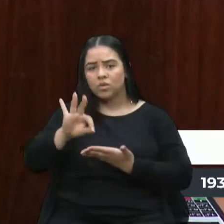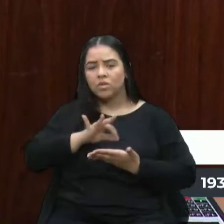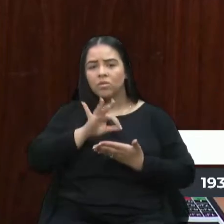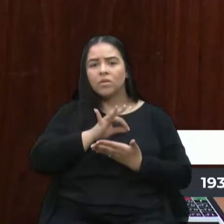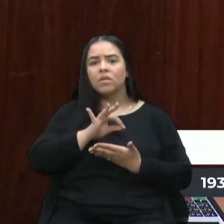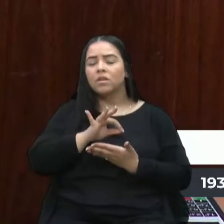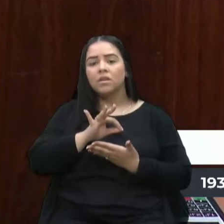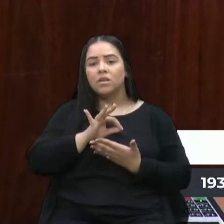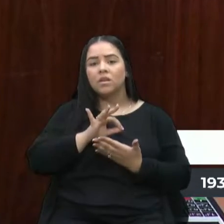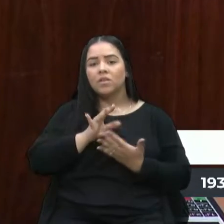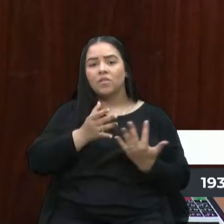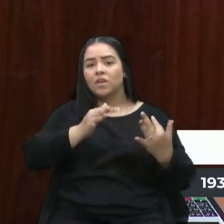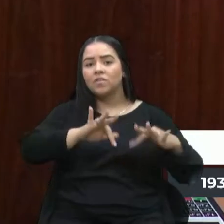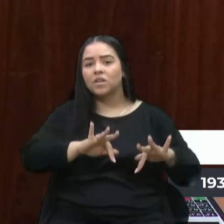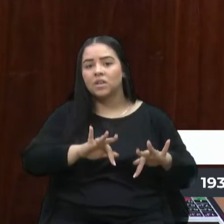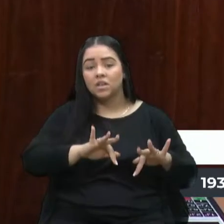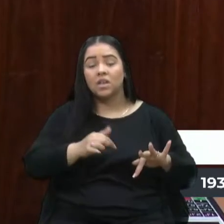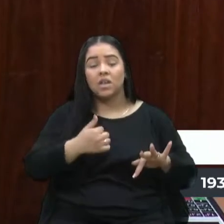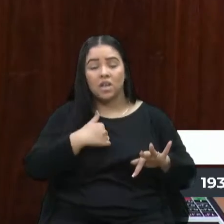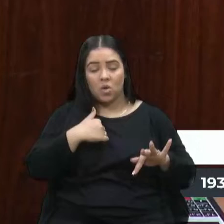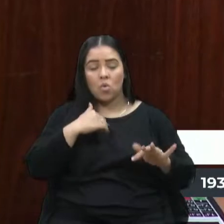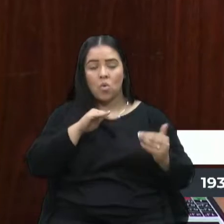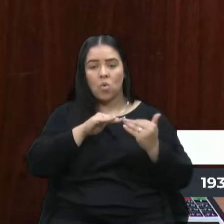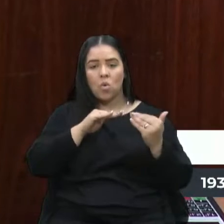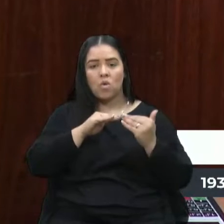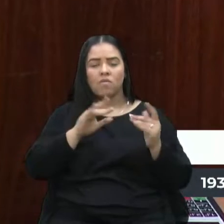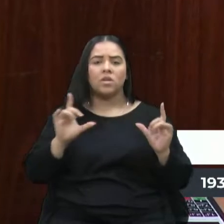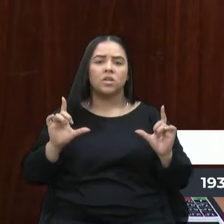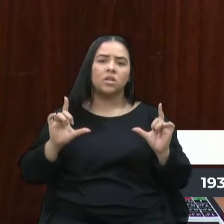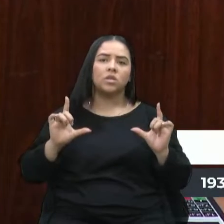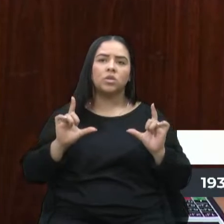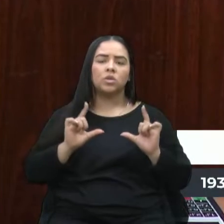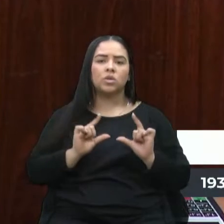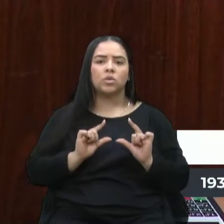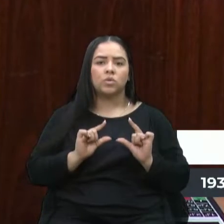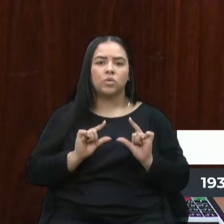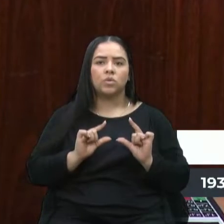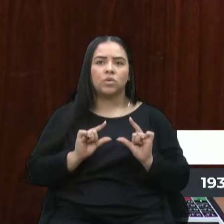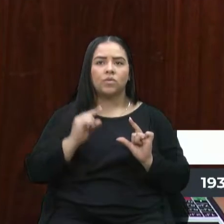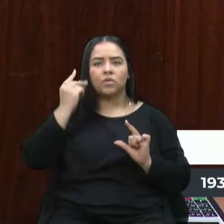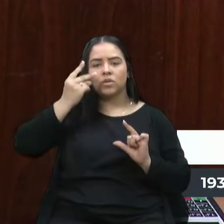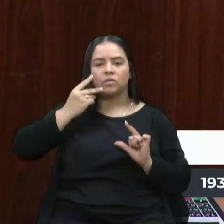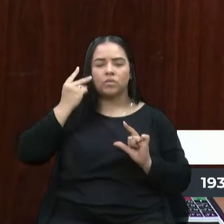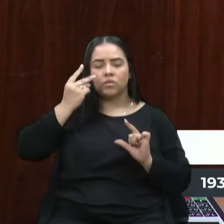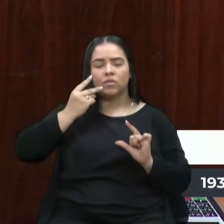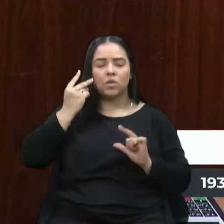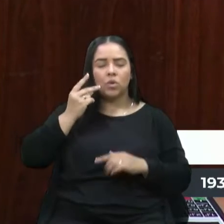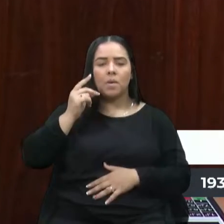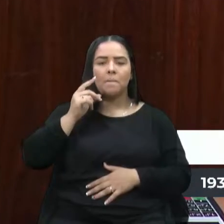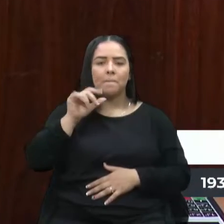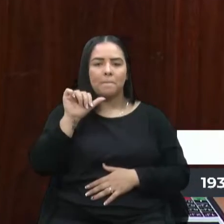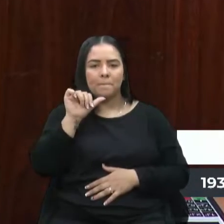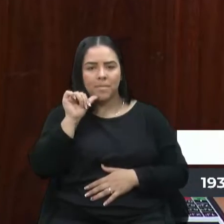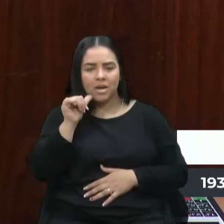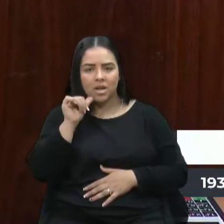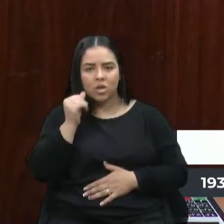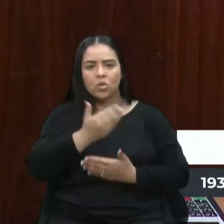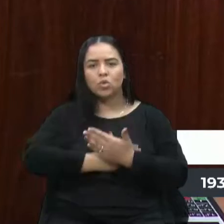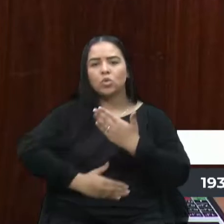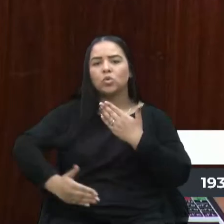vai deixar de existir e mais eu concordo com vai diminuir a vereador scalco a Imperador marcou